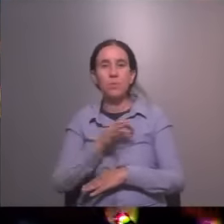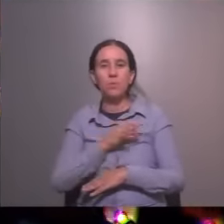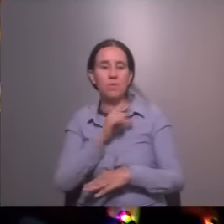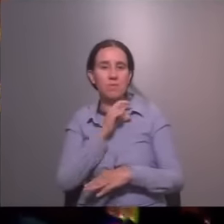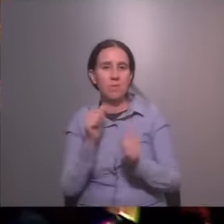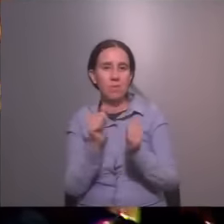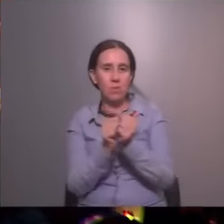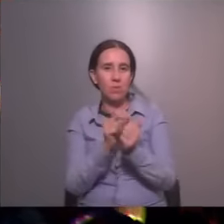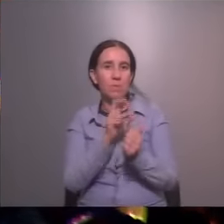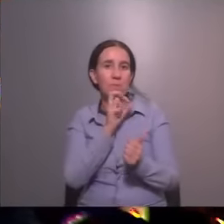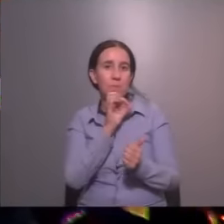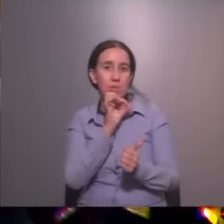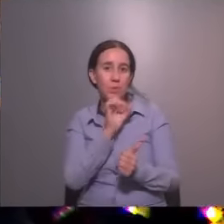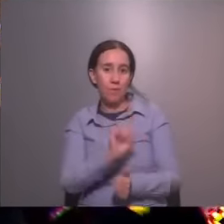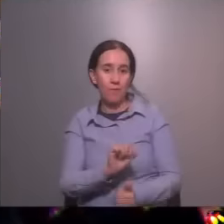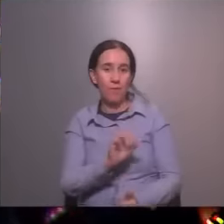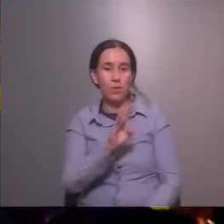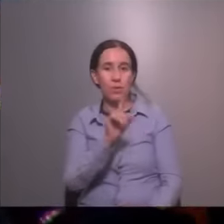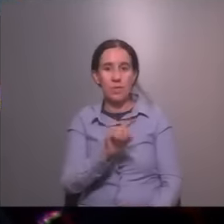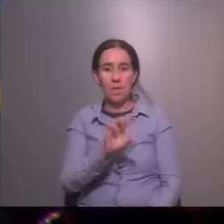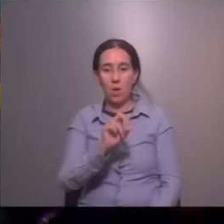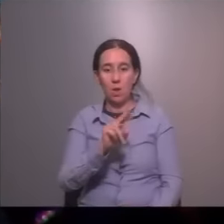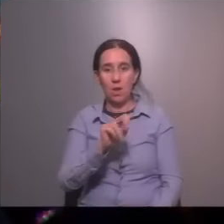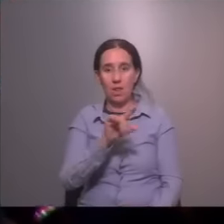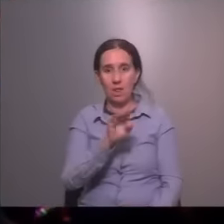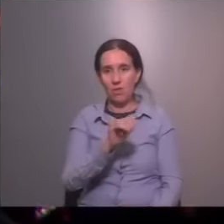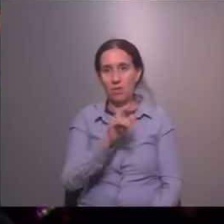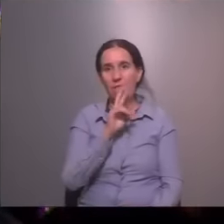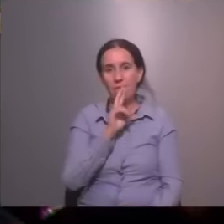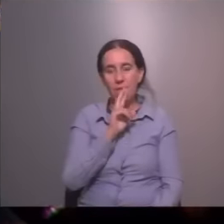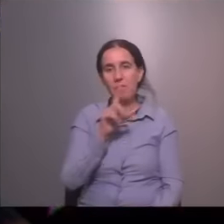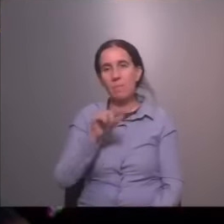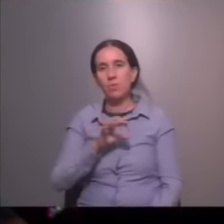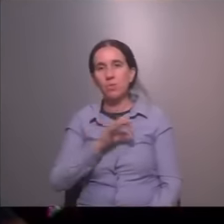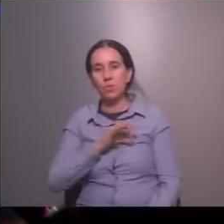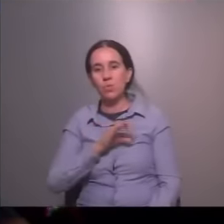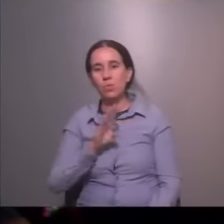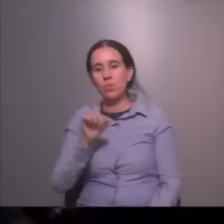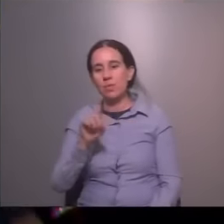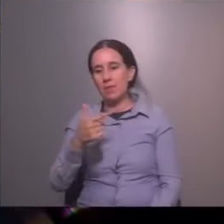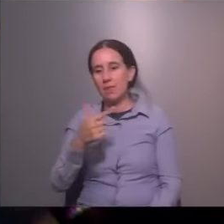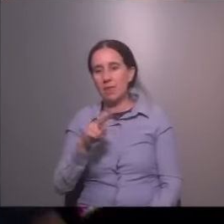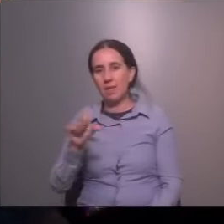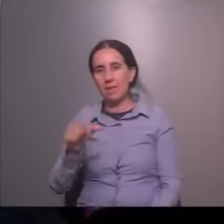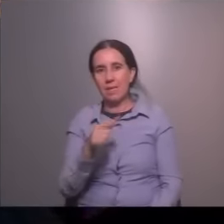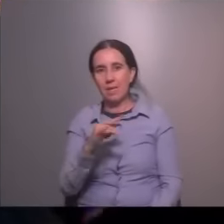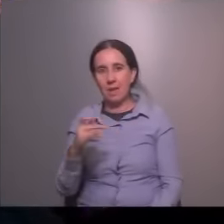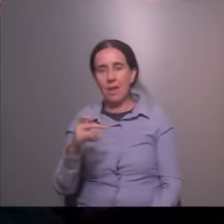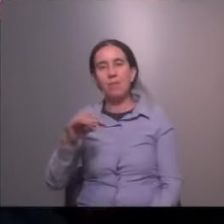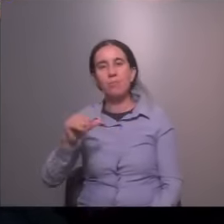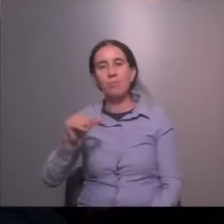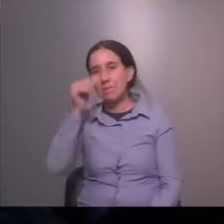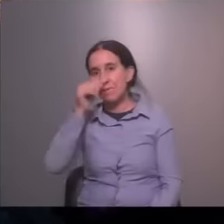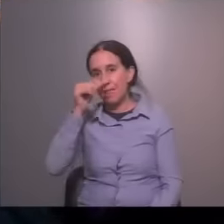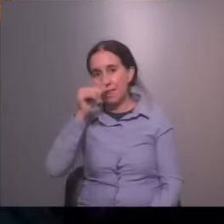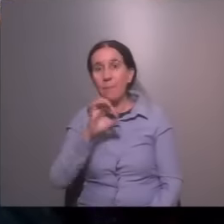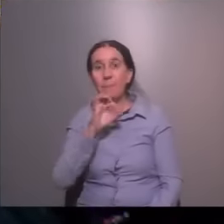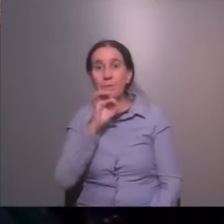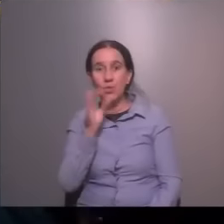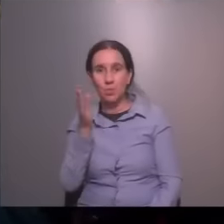da Conferência Episcopal Portuguesa. Concelebra com ele o Sr. Dom José Ornelas, Bispo desta Diocese de Leiria